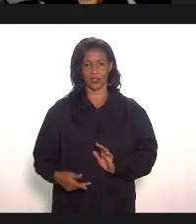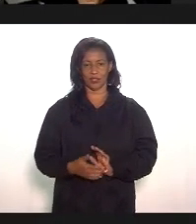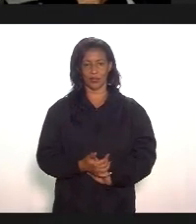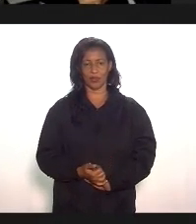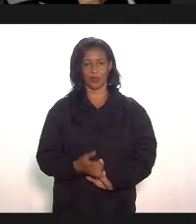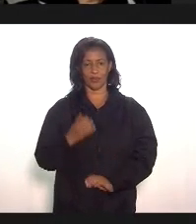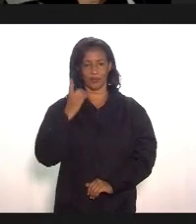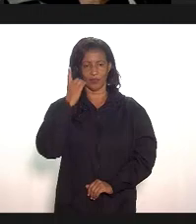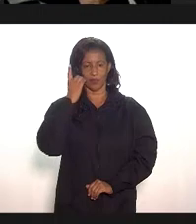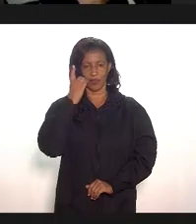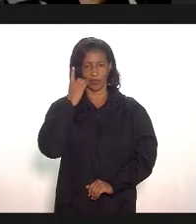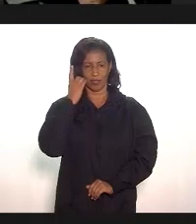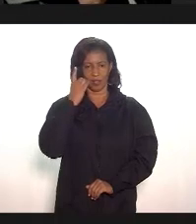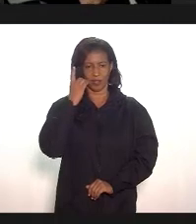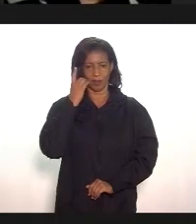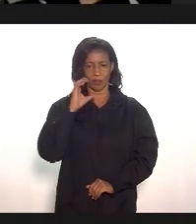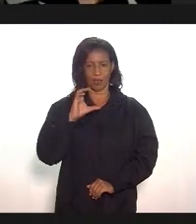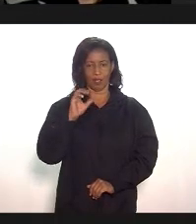Deputado Carlos Mink.